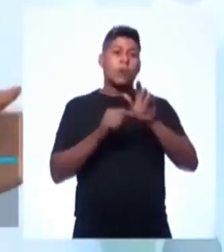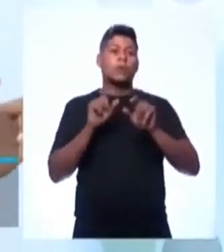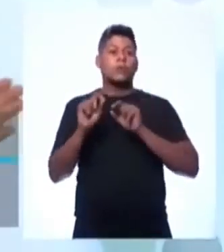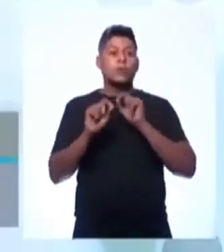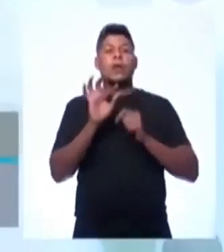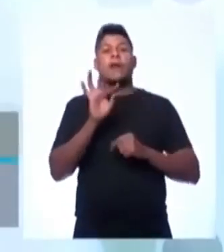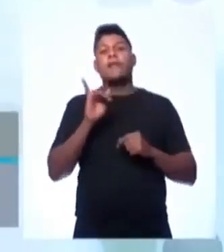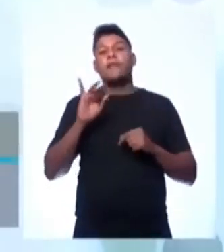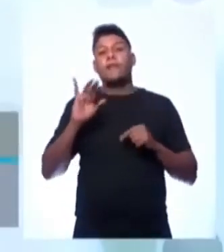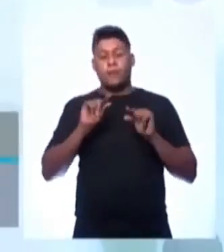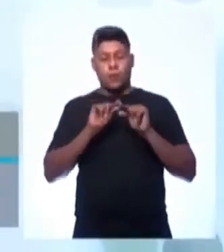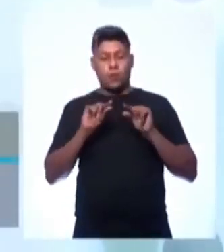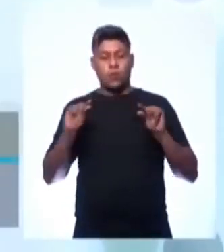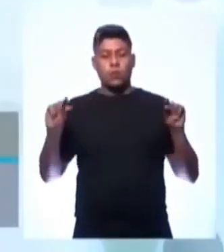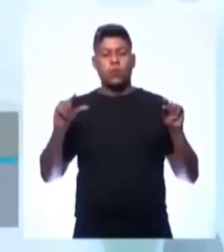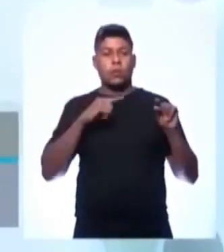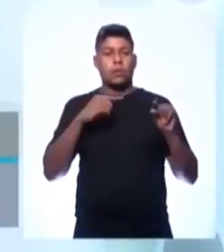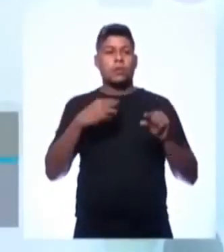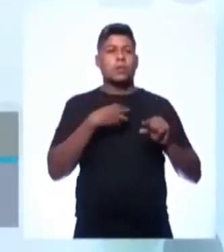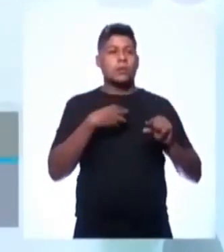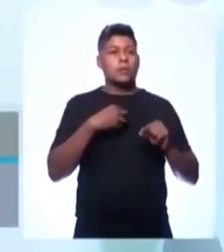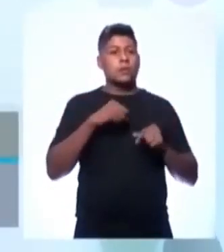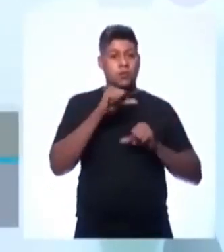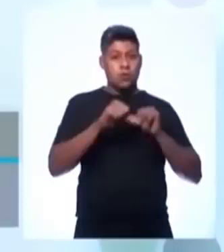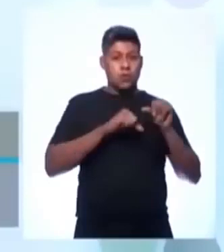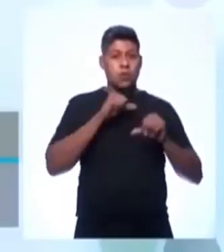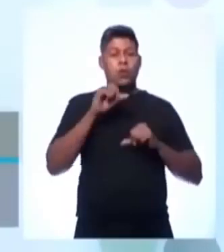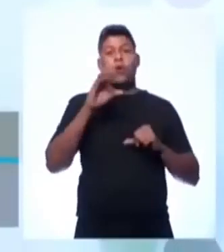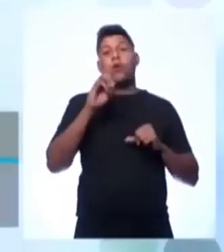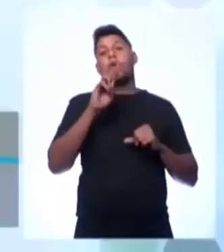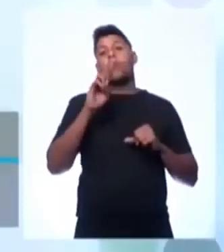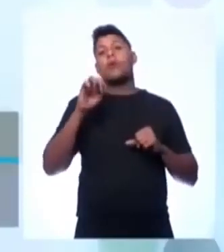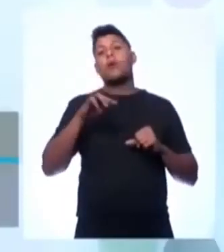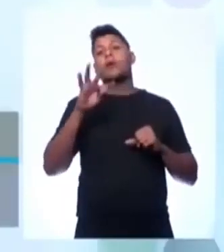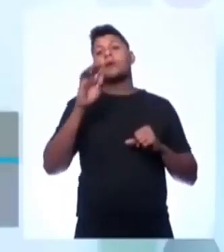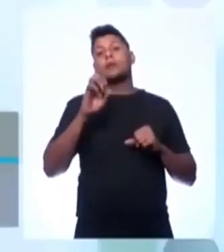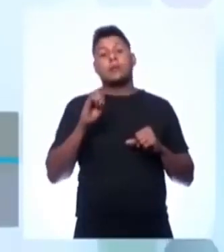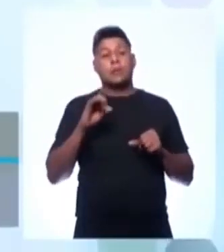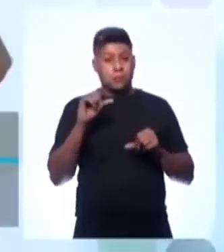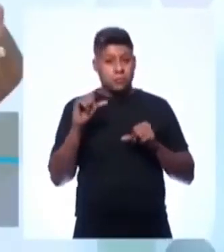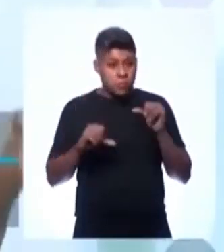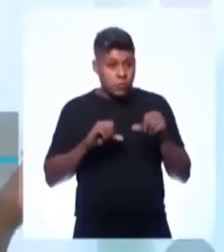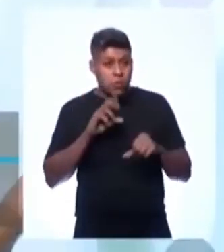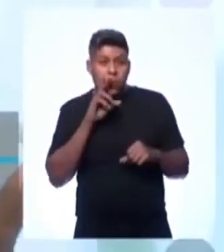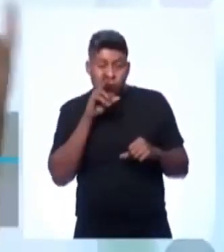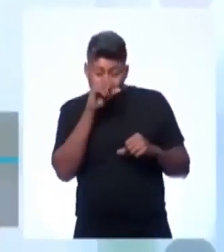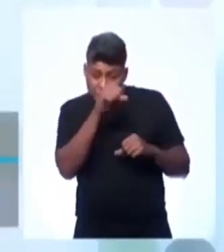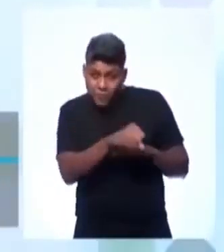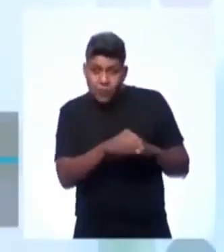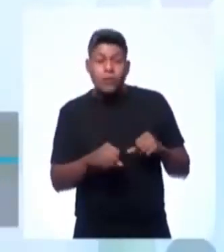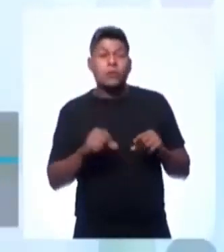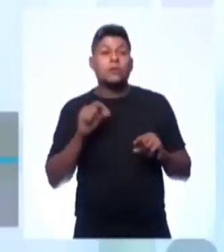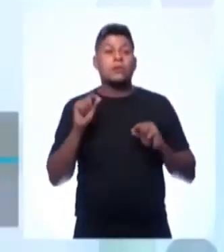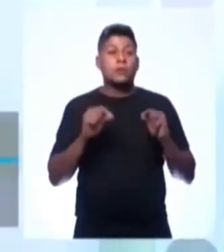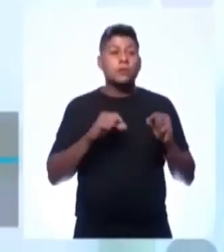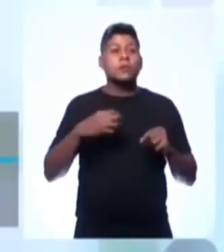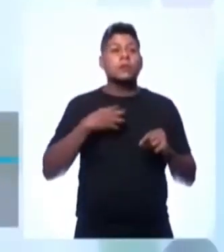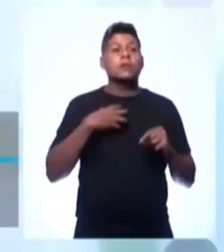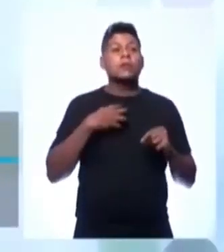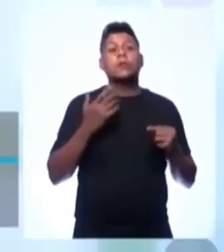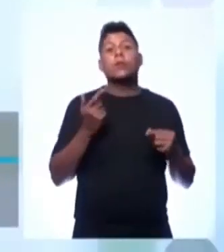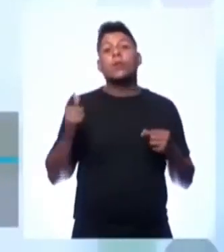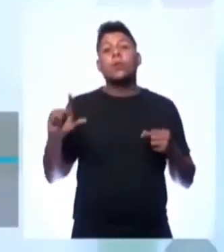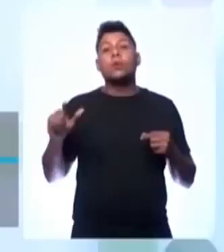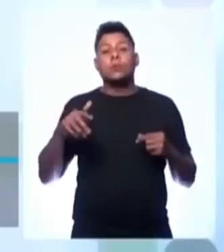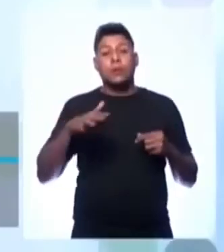tá no sentido da força. Aí vai, vamos inverter a corrente. Se inverte a corrente e a força lá, sentido contrário. Vamos inverter